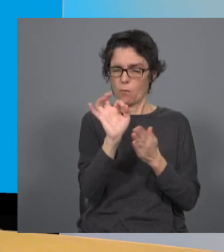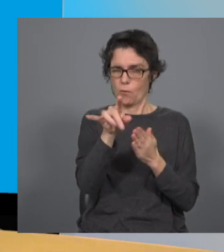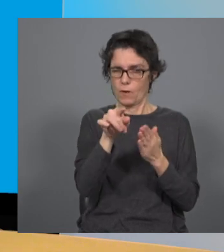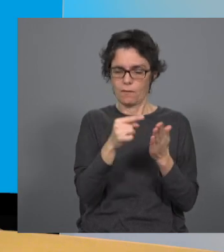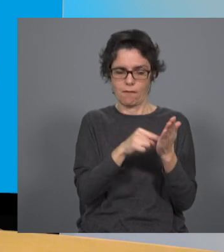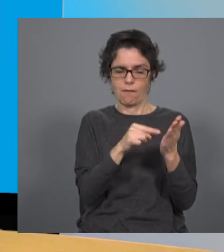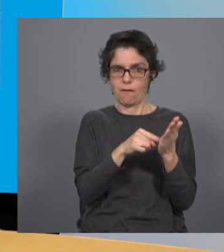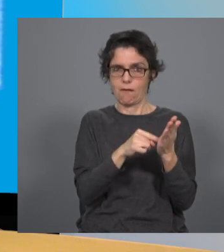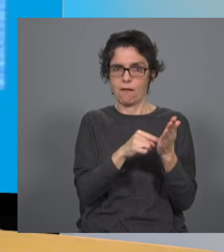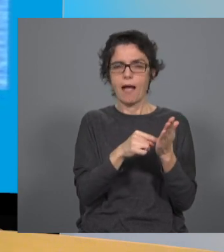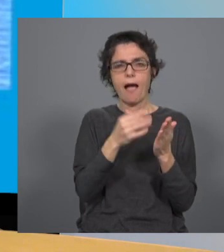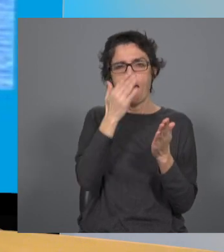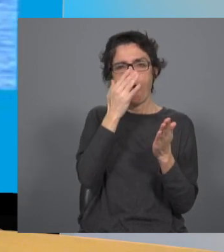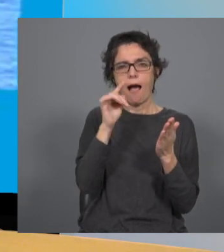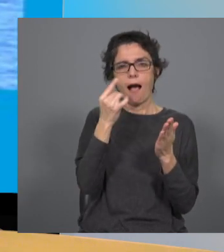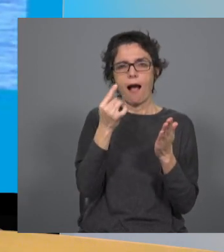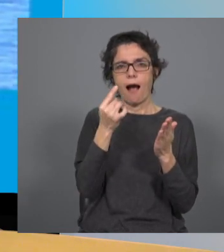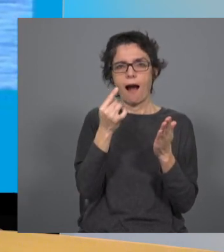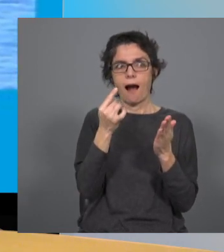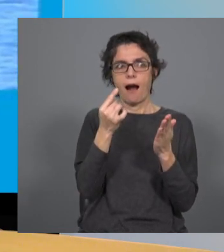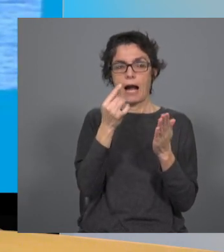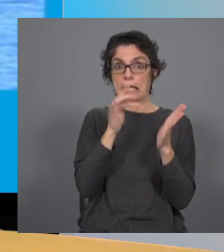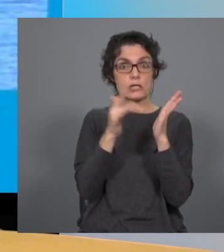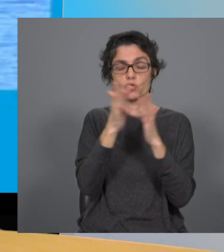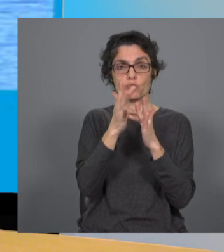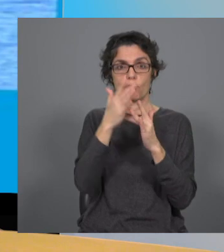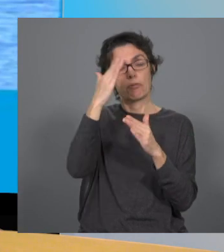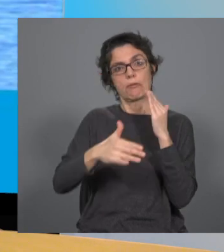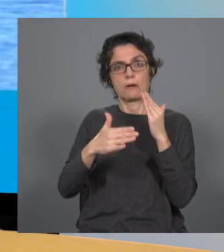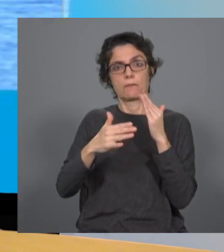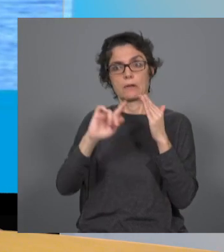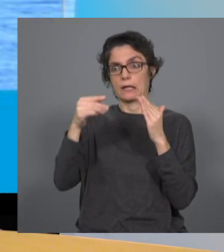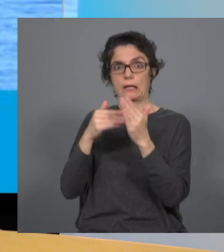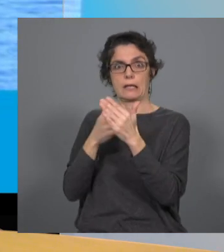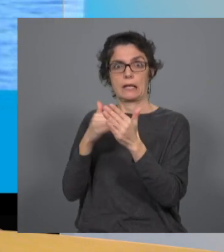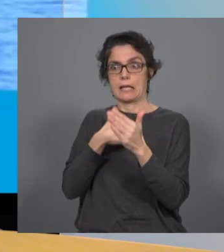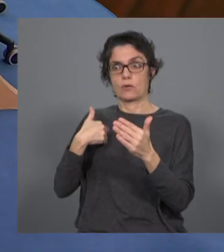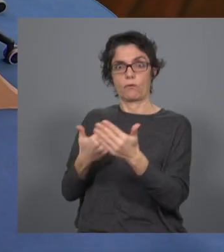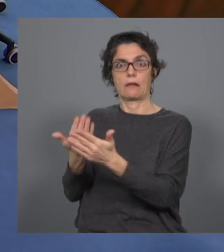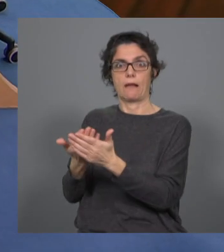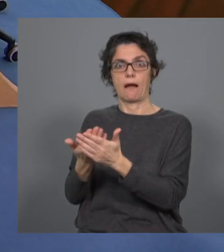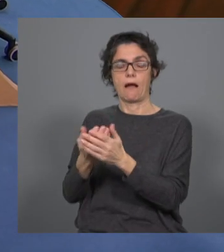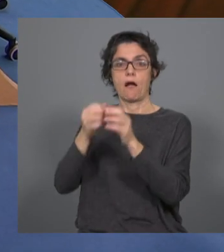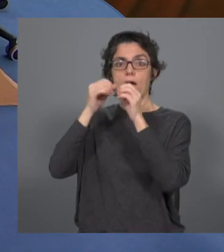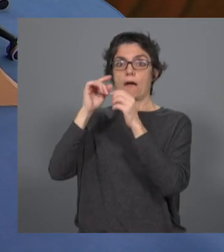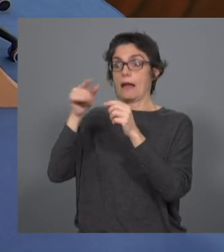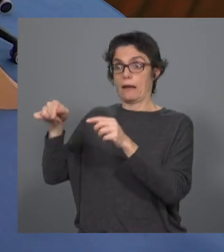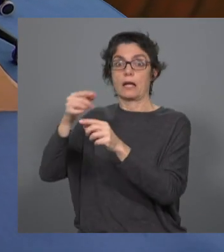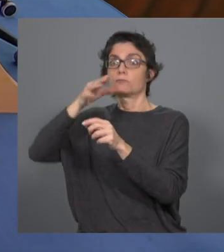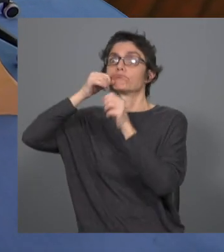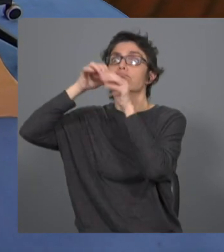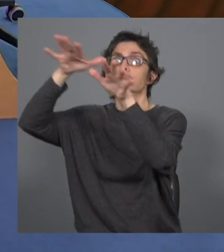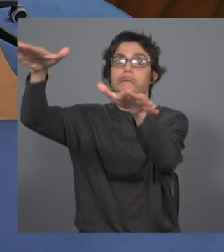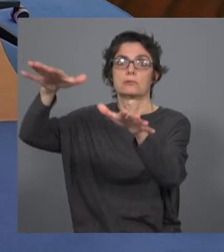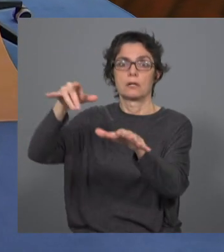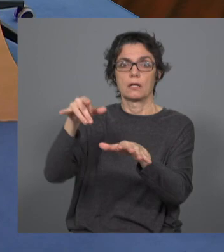há um aumento exponencial da popularidade de Jesus. Depois deste acontecimento, todos queriam ir junto dele. Há